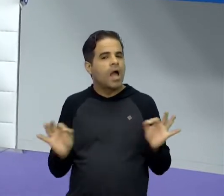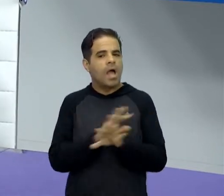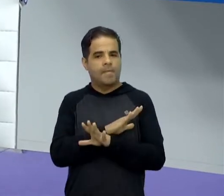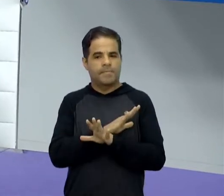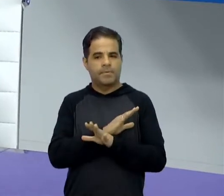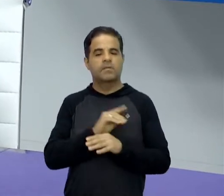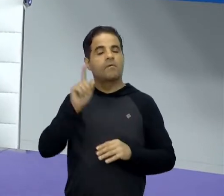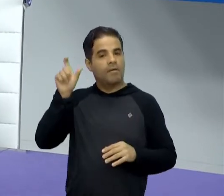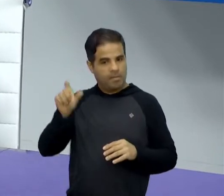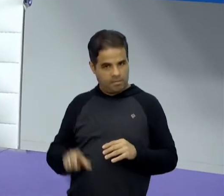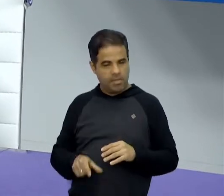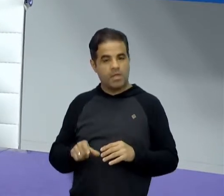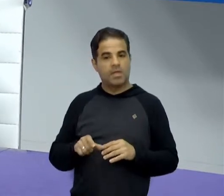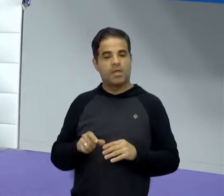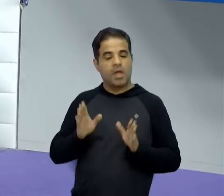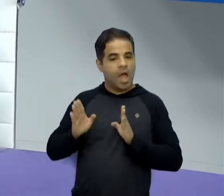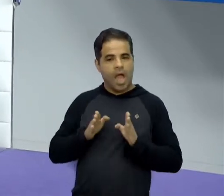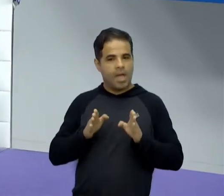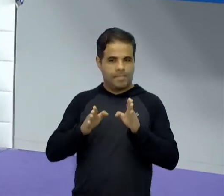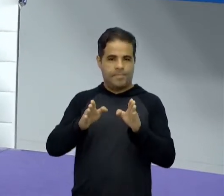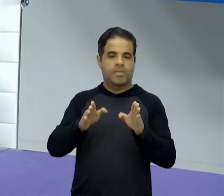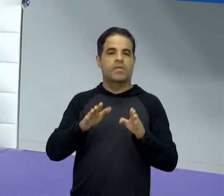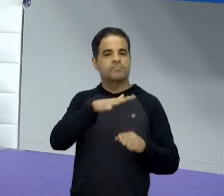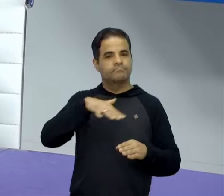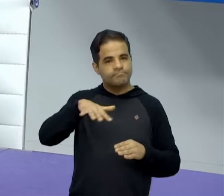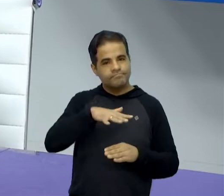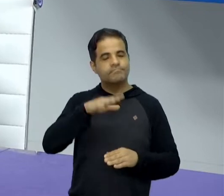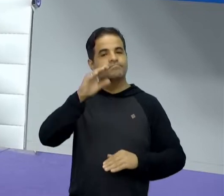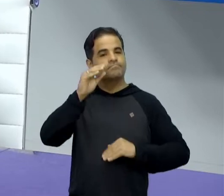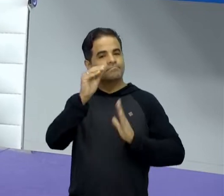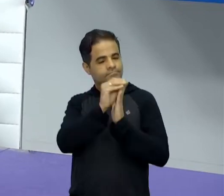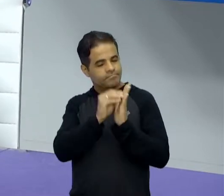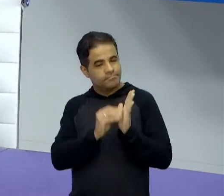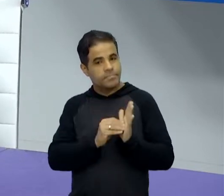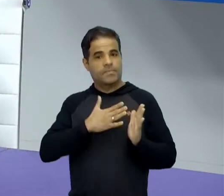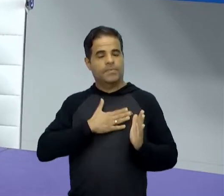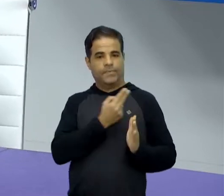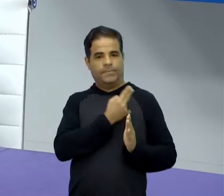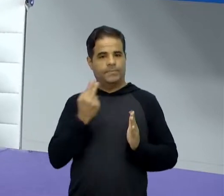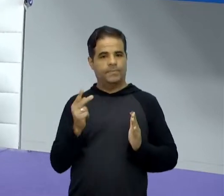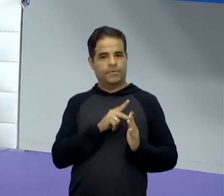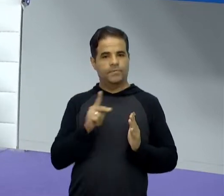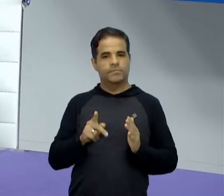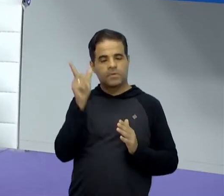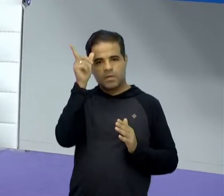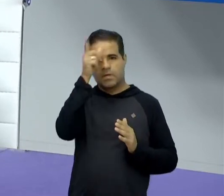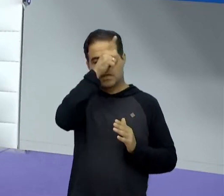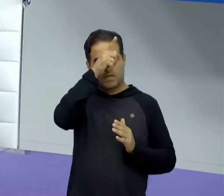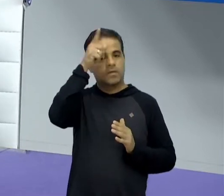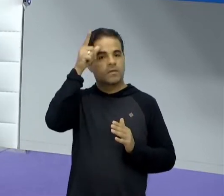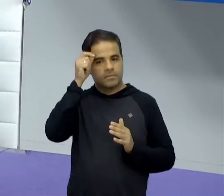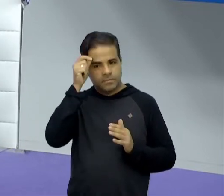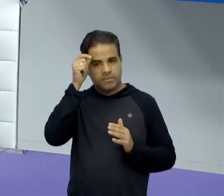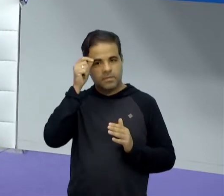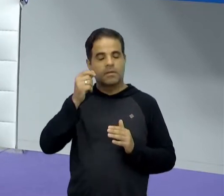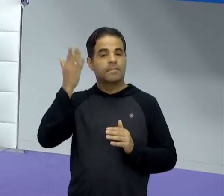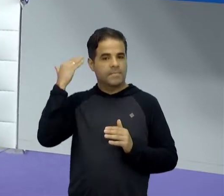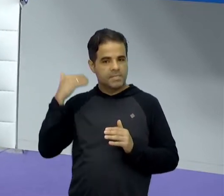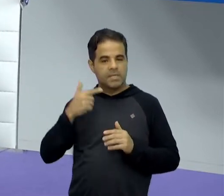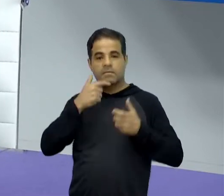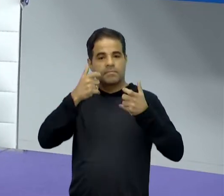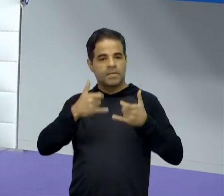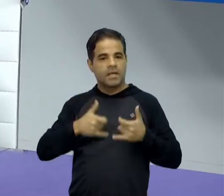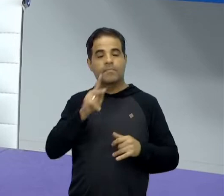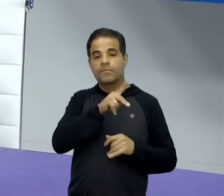terminando esse caminho do componente. Meu nome é professor Alcides Guerreiro. Antigamente a gente falava de